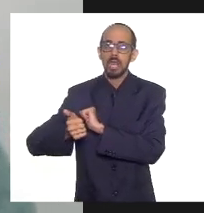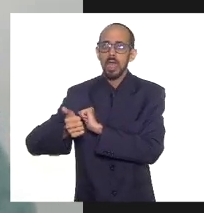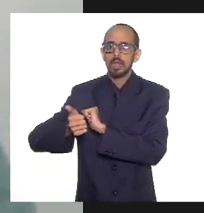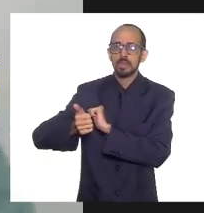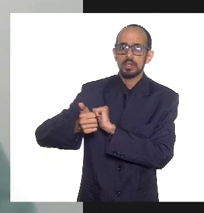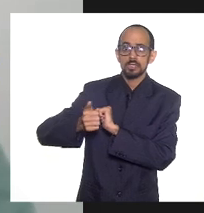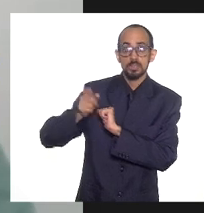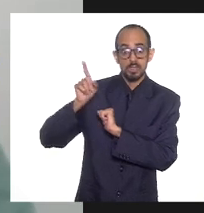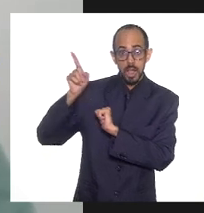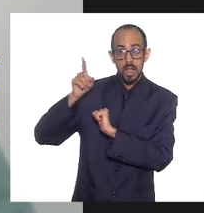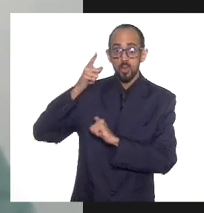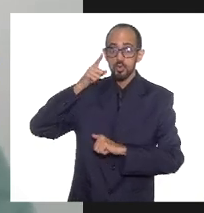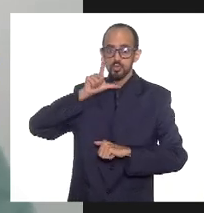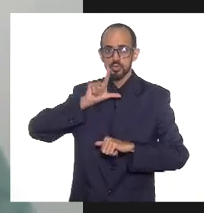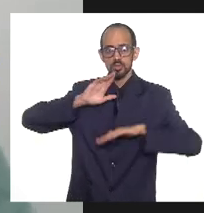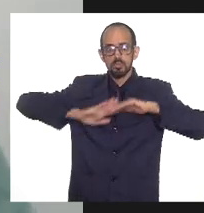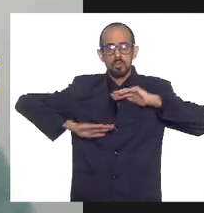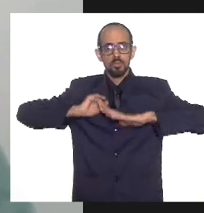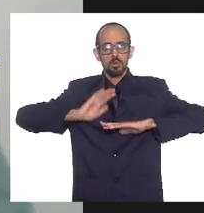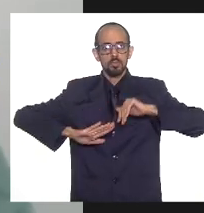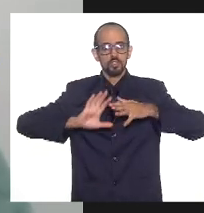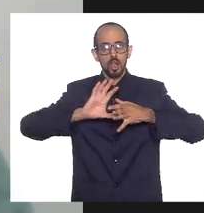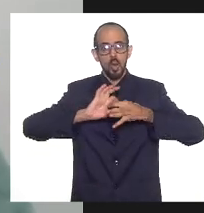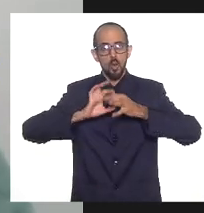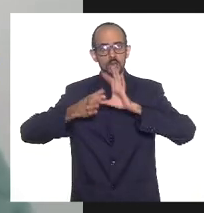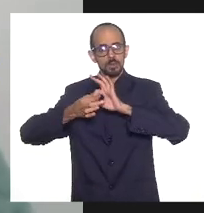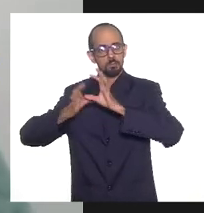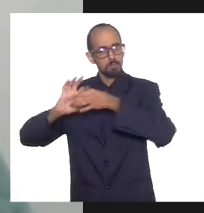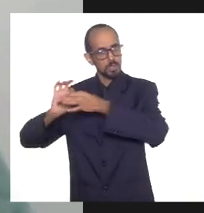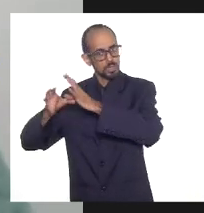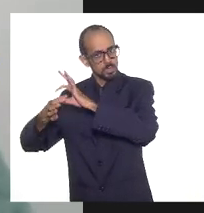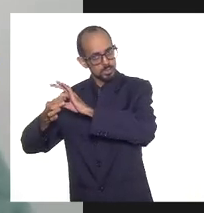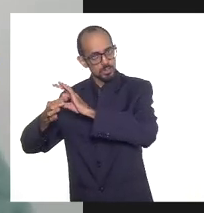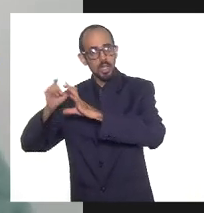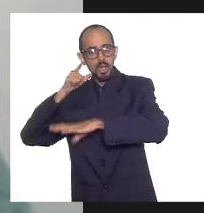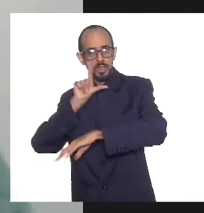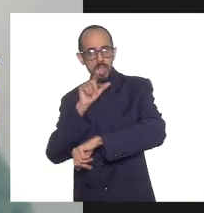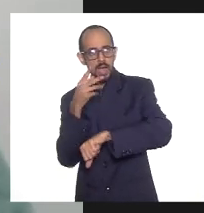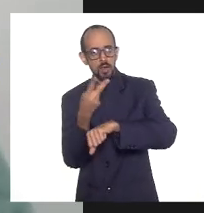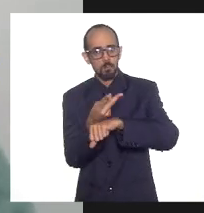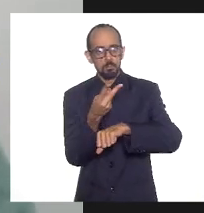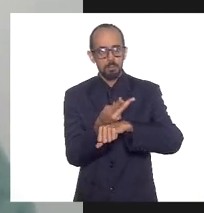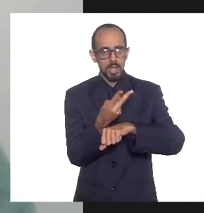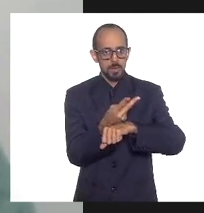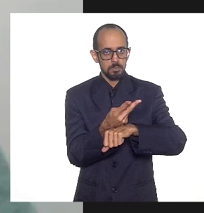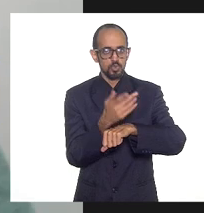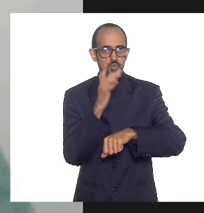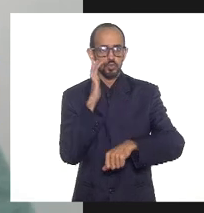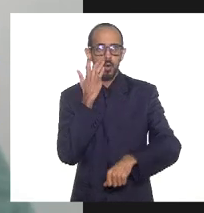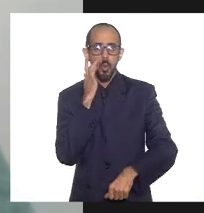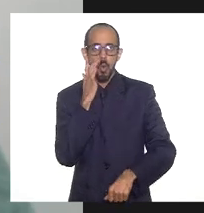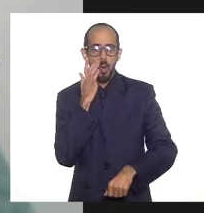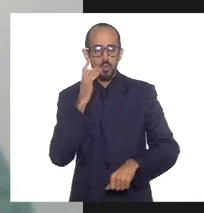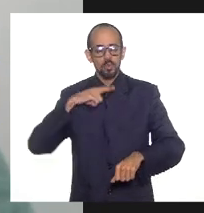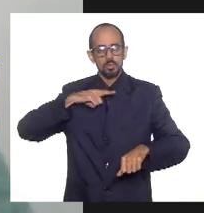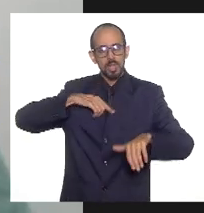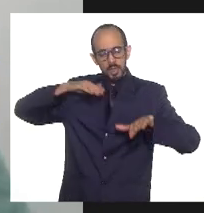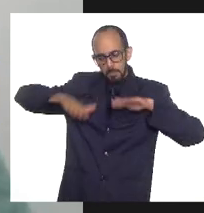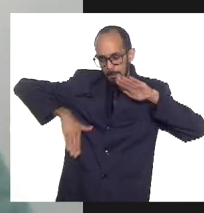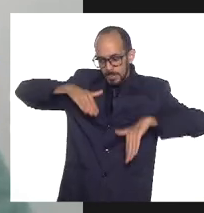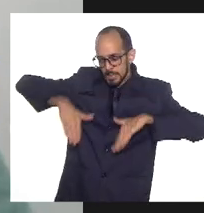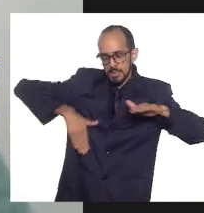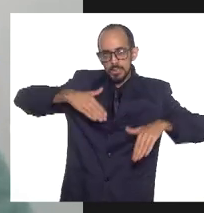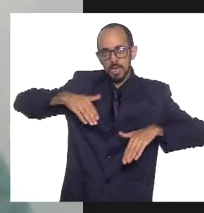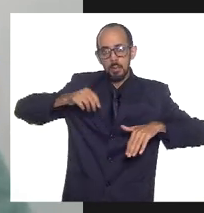viraram atletas olímpicos, viraram atletas pan-americanos, ganharam medalhas de ouro, uma piscina semiolímpica, um campo